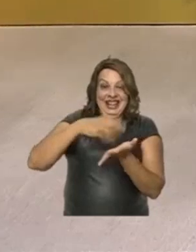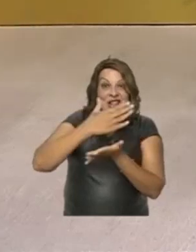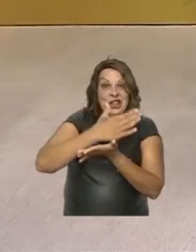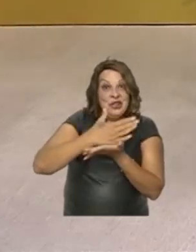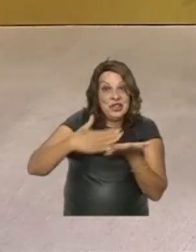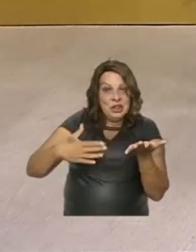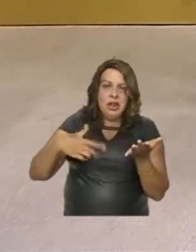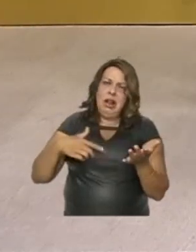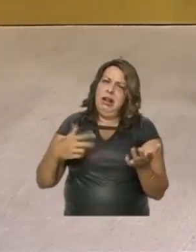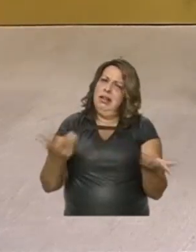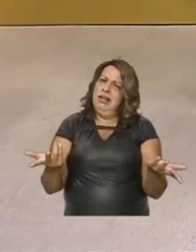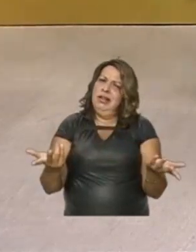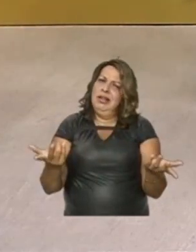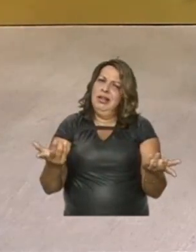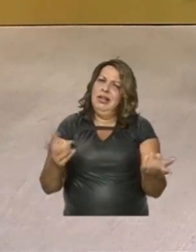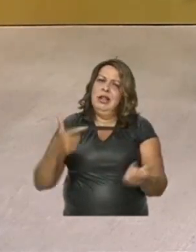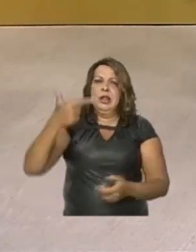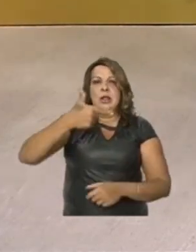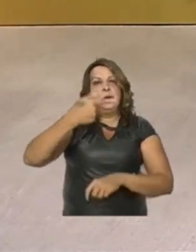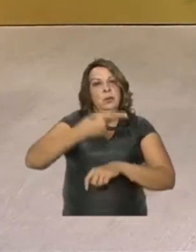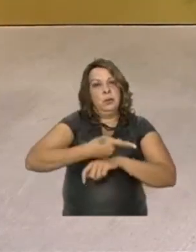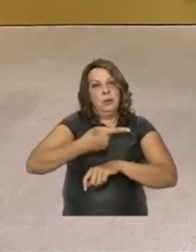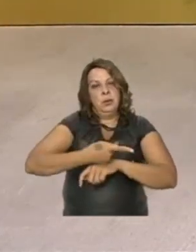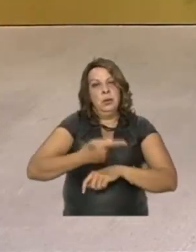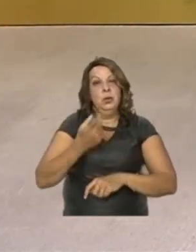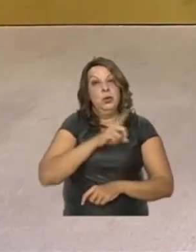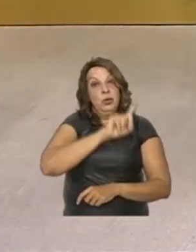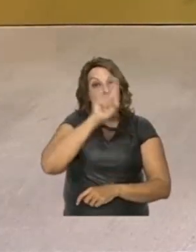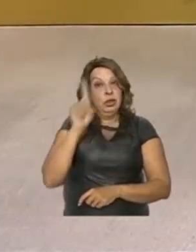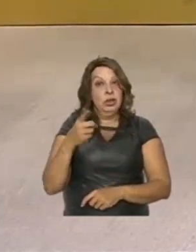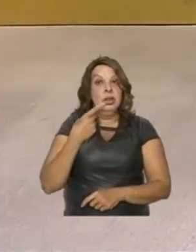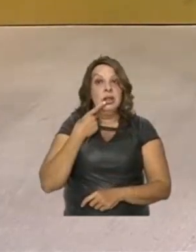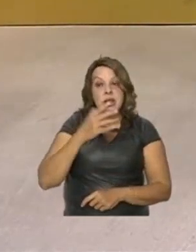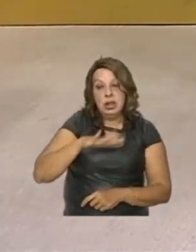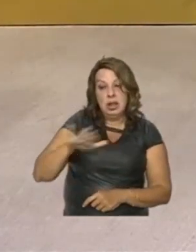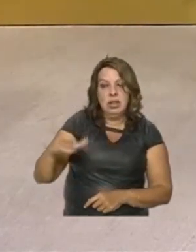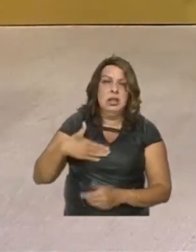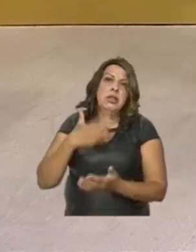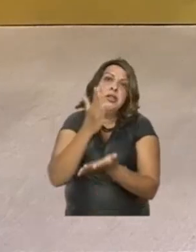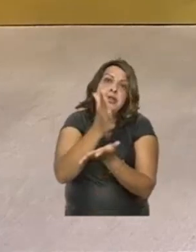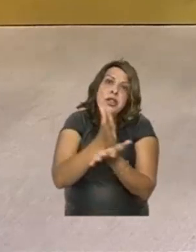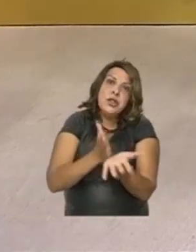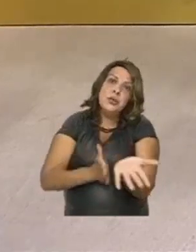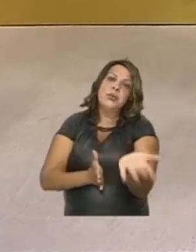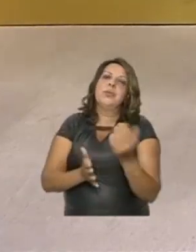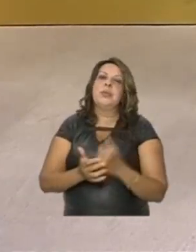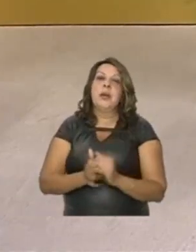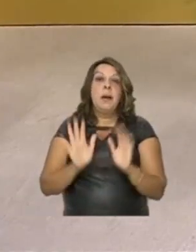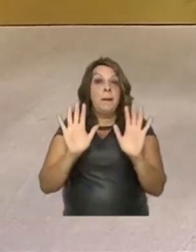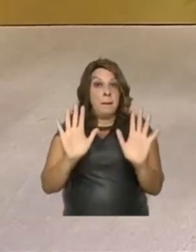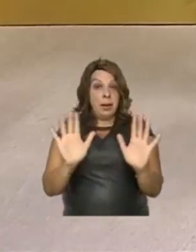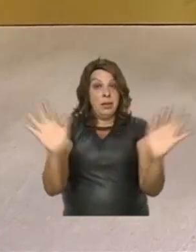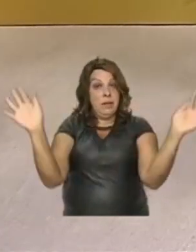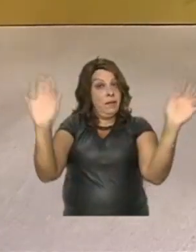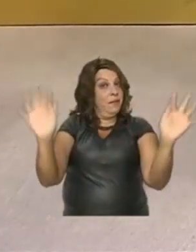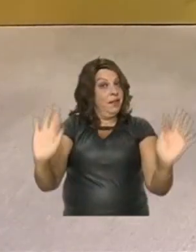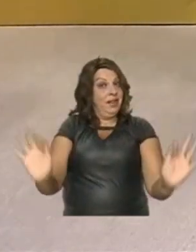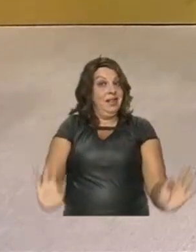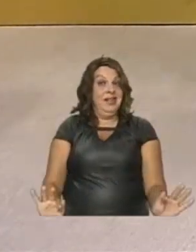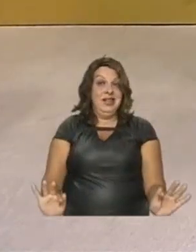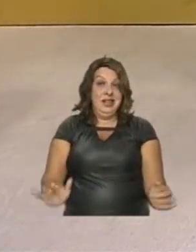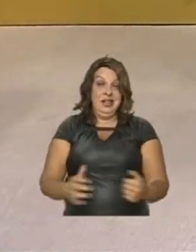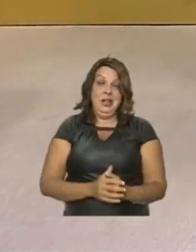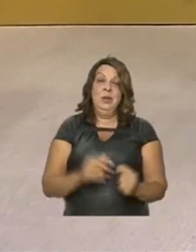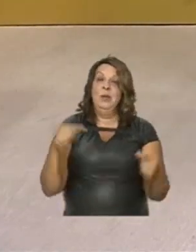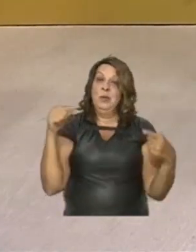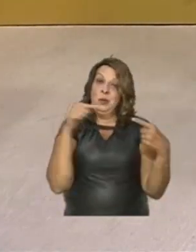aí o segundo prêmio do Dia das Crianças foi assim, dividido. Dividido, né? Como ela disse, dividido, mas a felicidade é a mesma. O Cássio, um